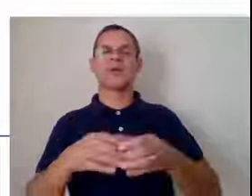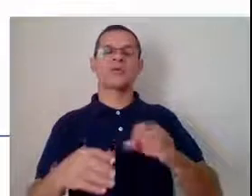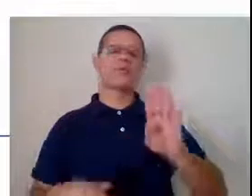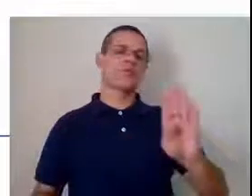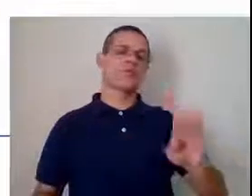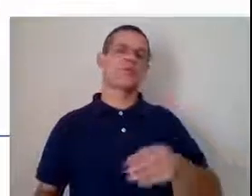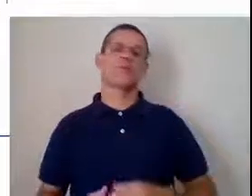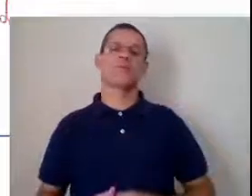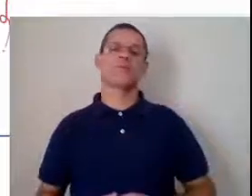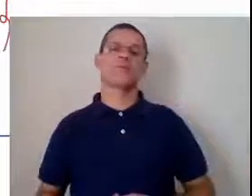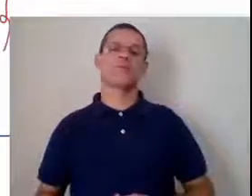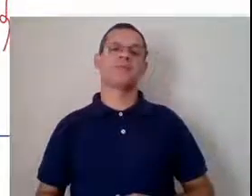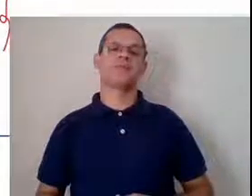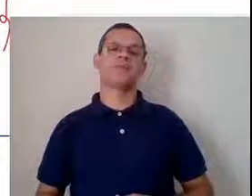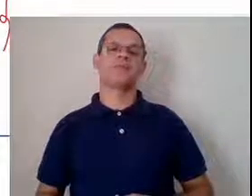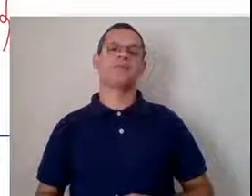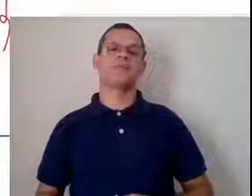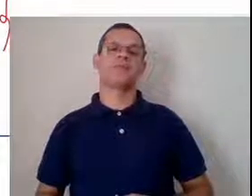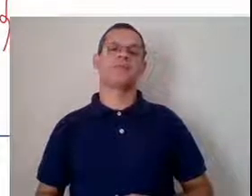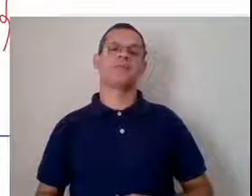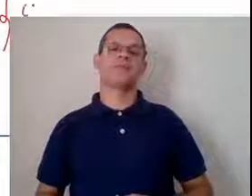B,